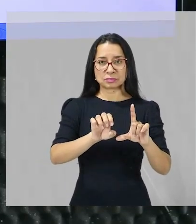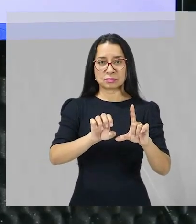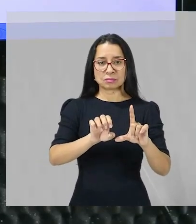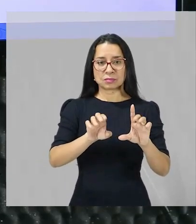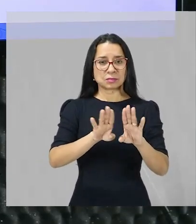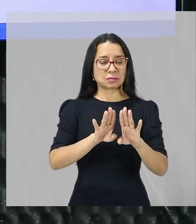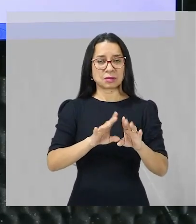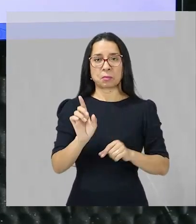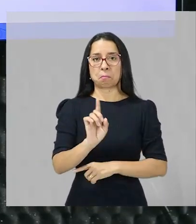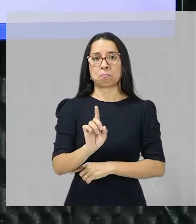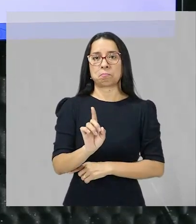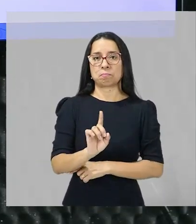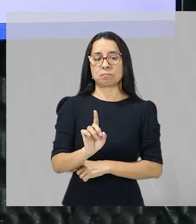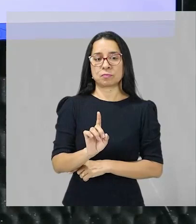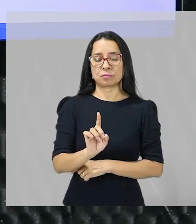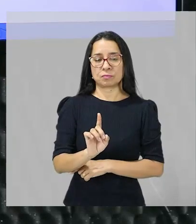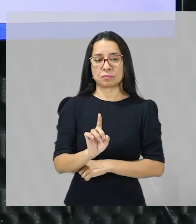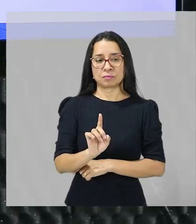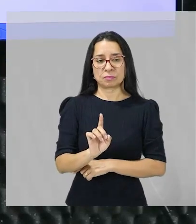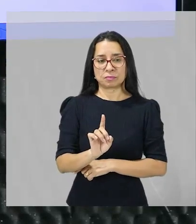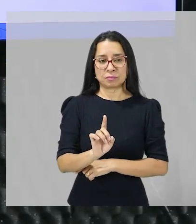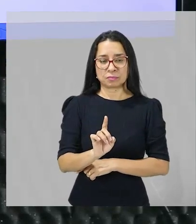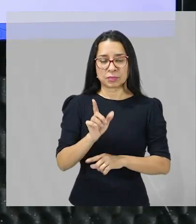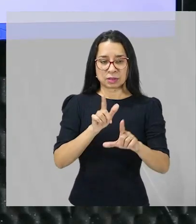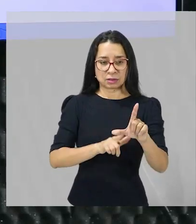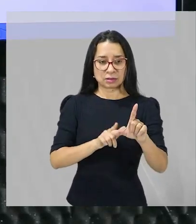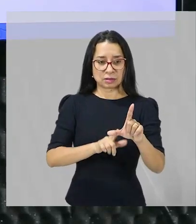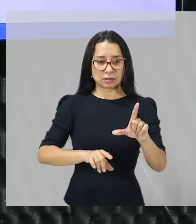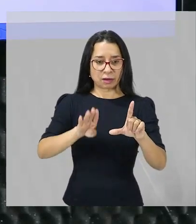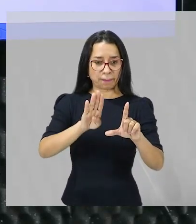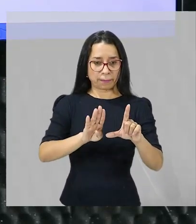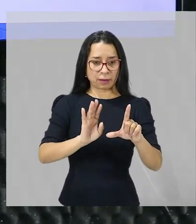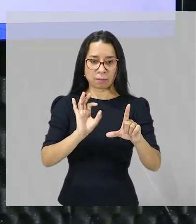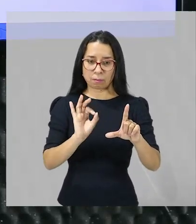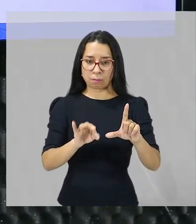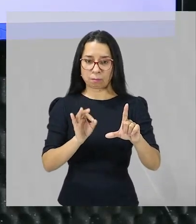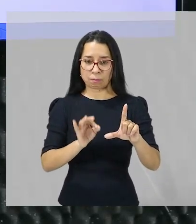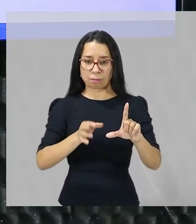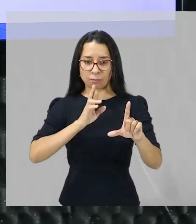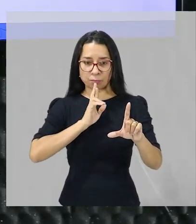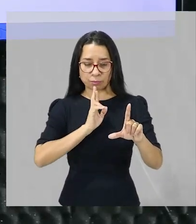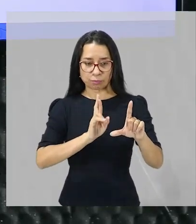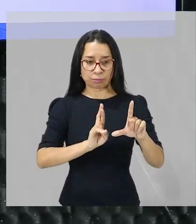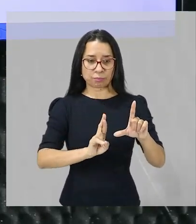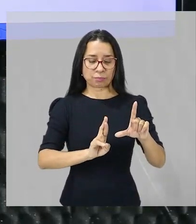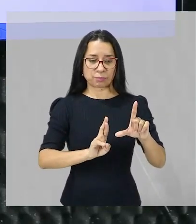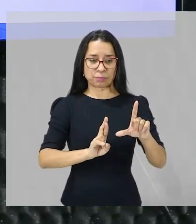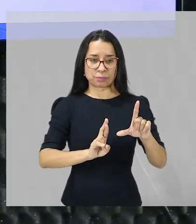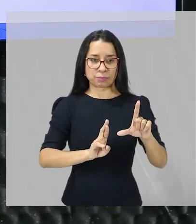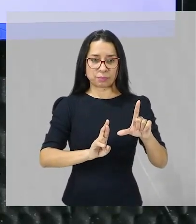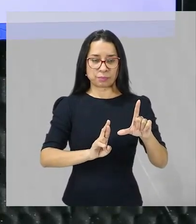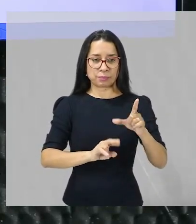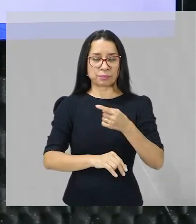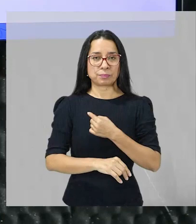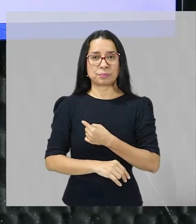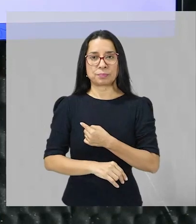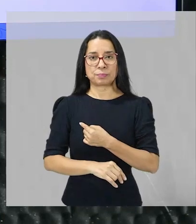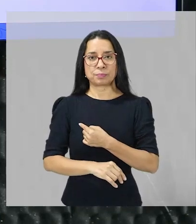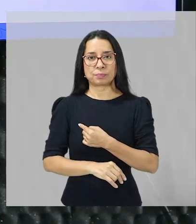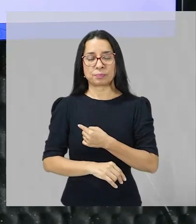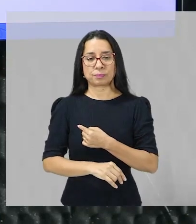não, tá? Então já é certeza mesmo que a letra B é a correta. Genótipo idêntico e fenótipos